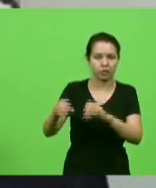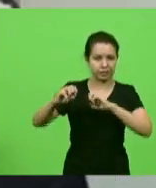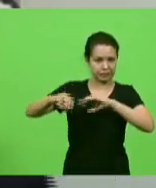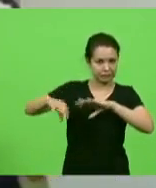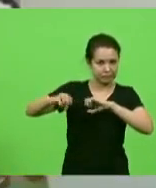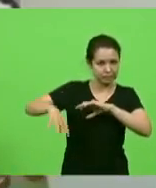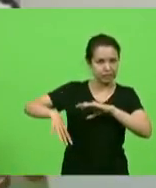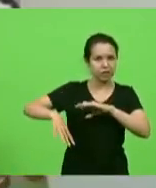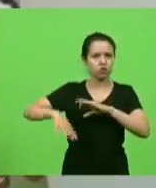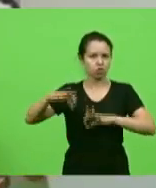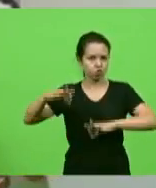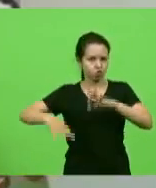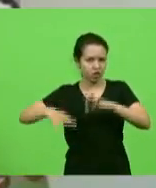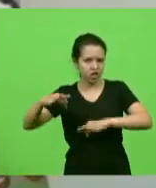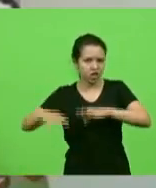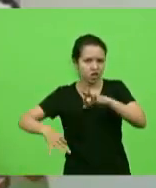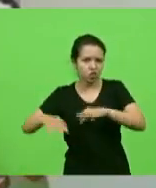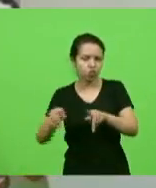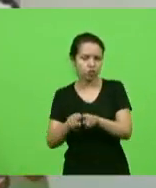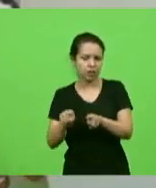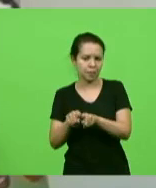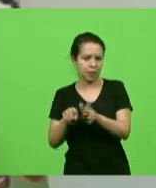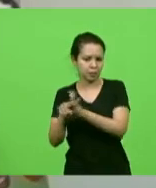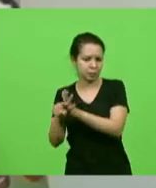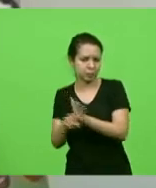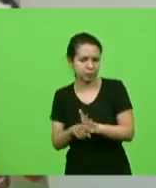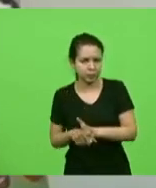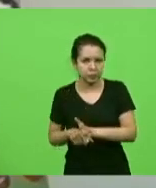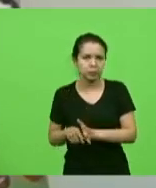e que está da prática forense